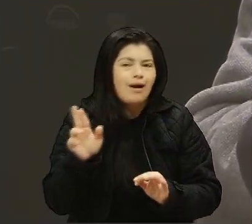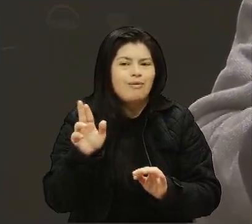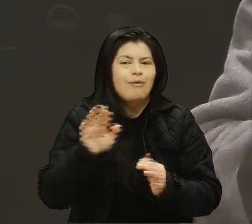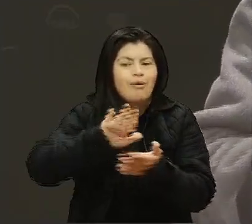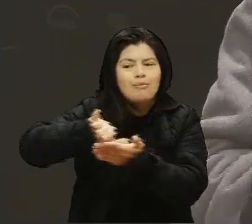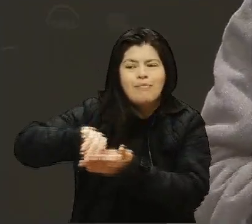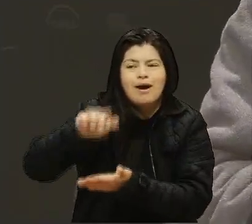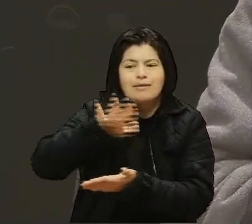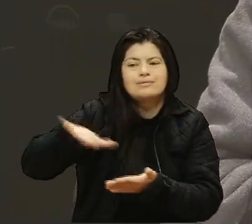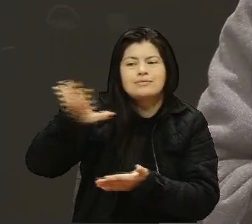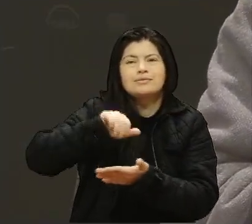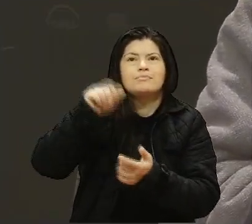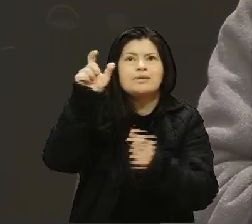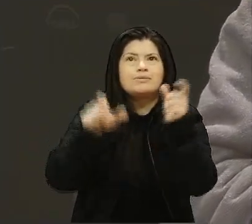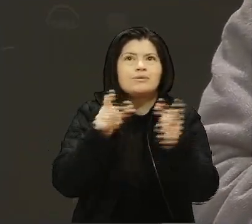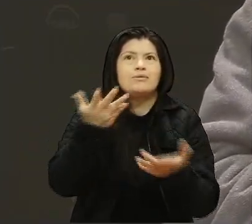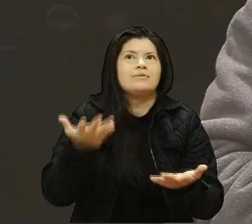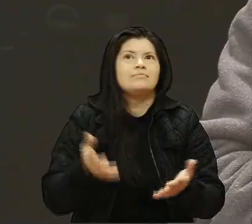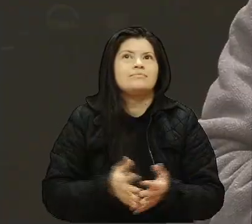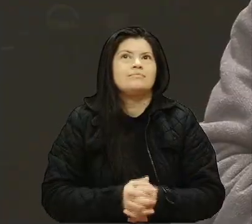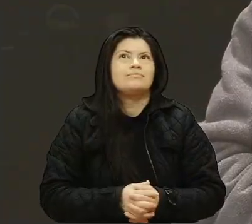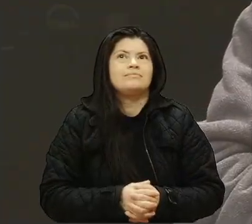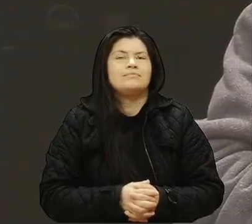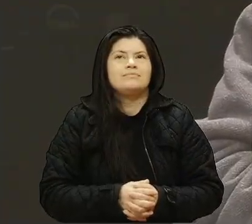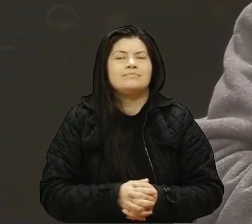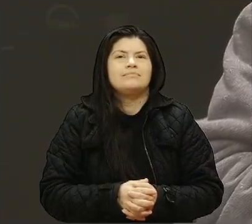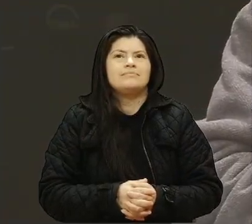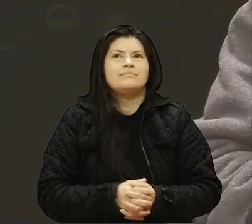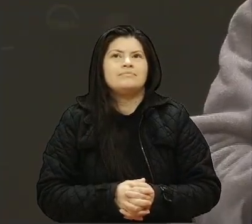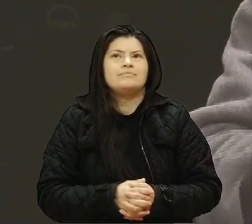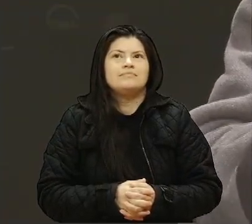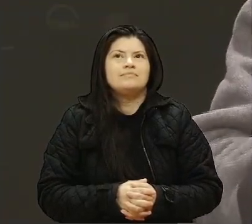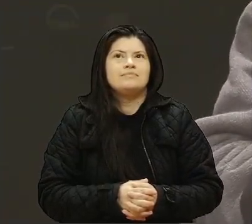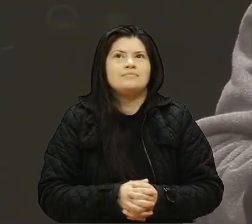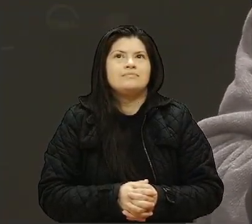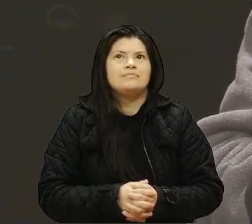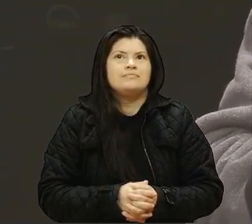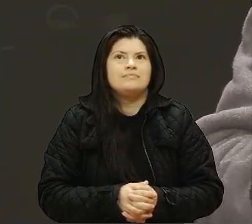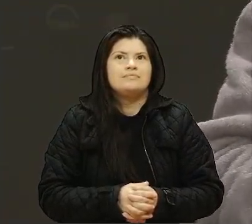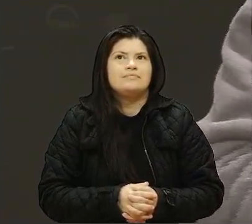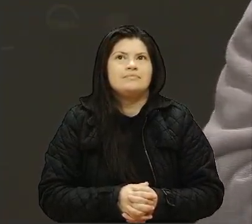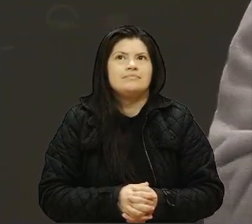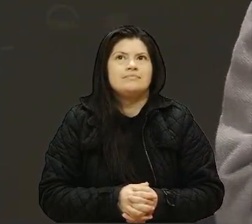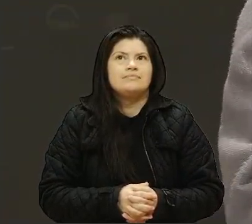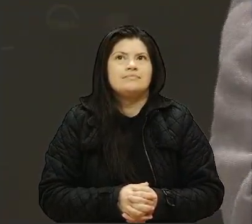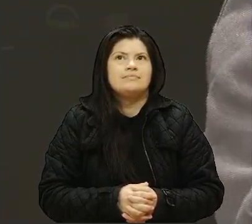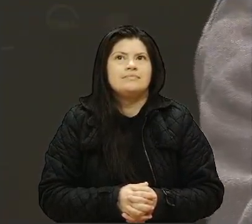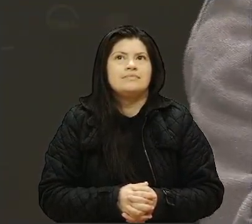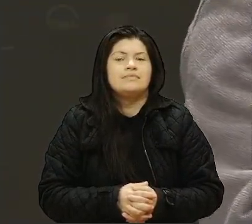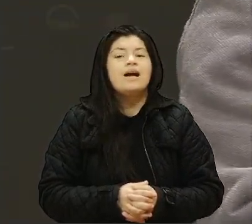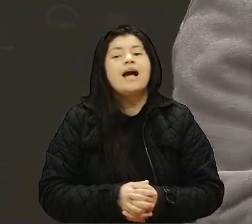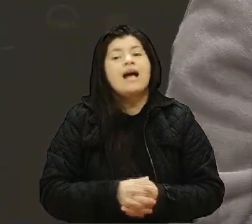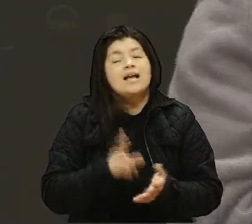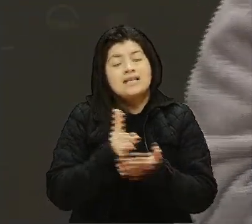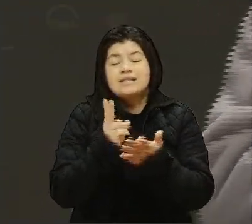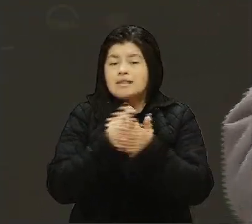por... Se eu puder concluir, presidente. Sim, 10 segundos para o vereador para o senhor concluir. Obrigado. Eu sempre lhe respeito, vereador Capitão